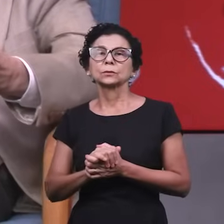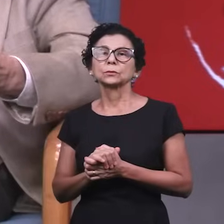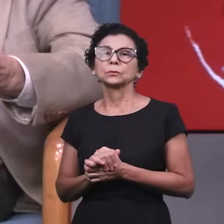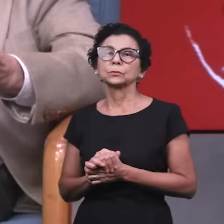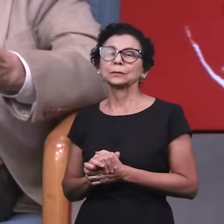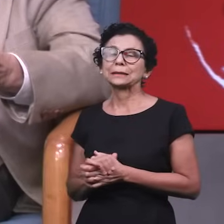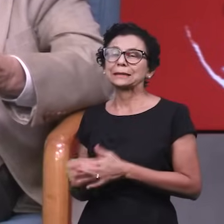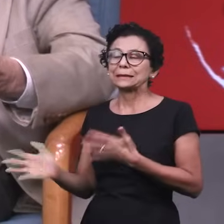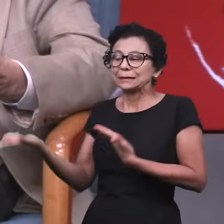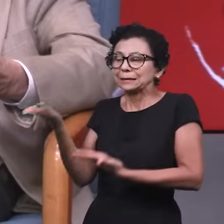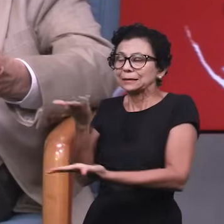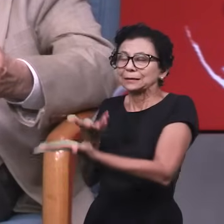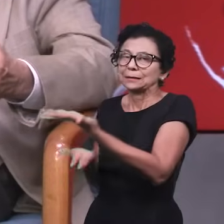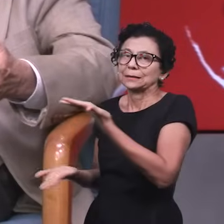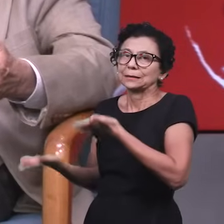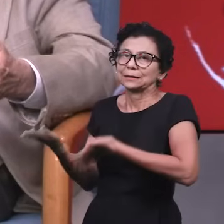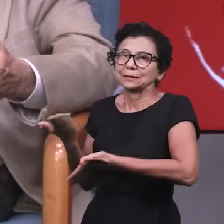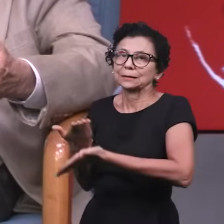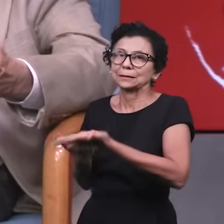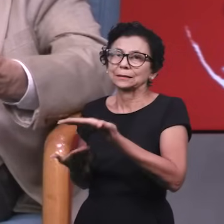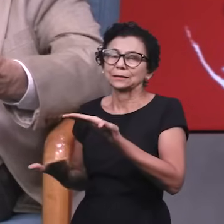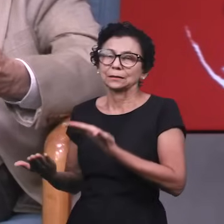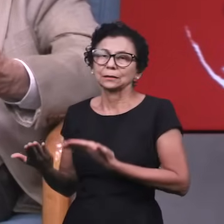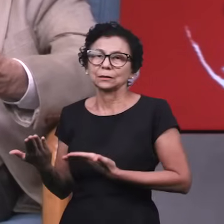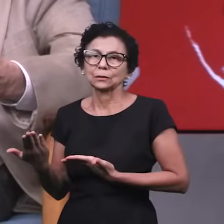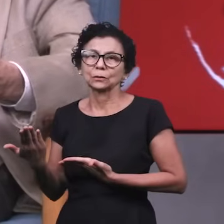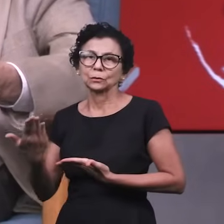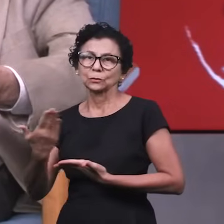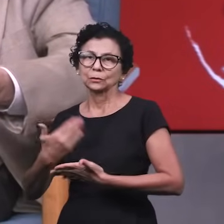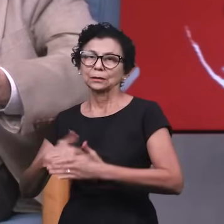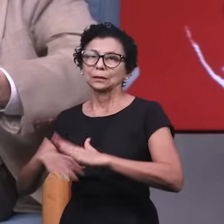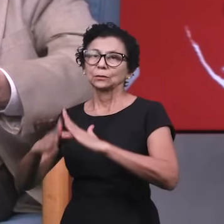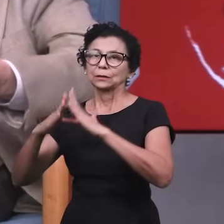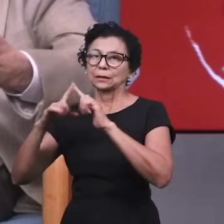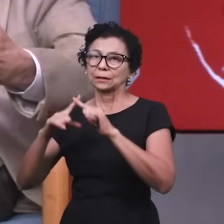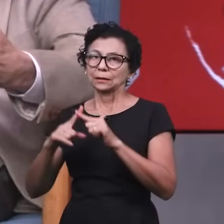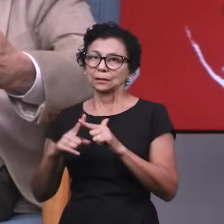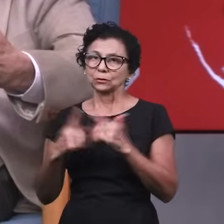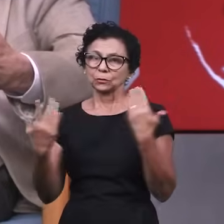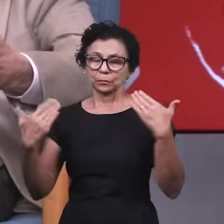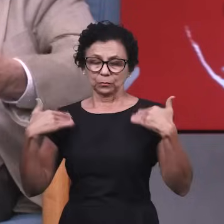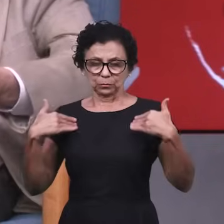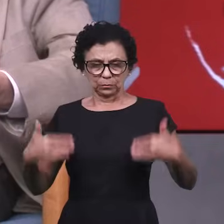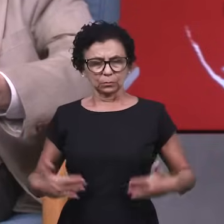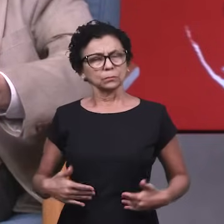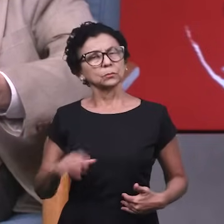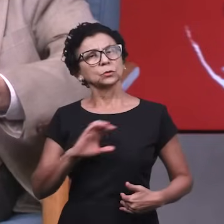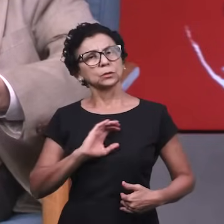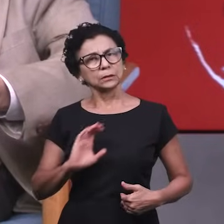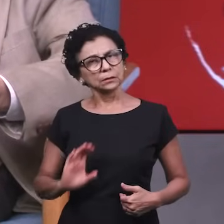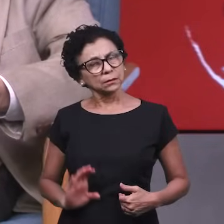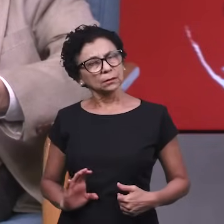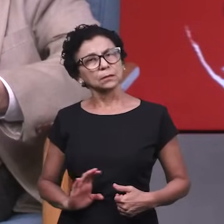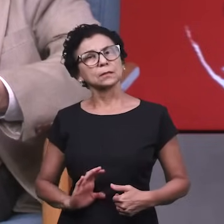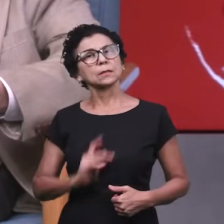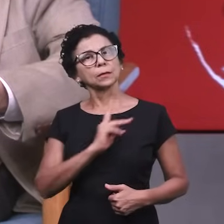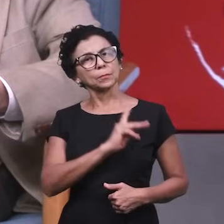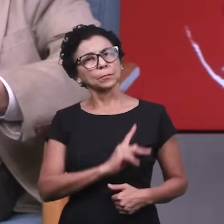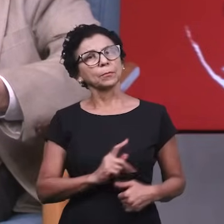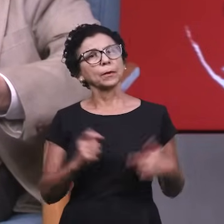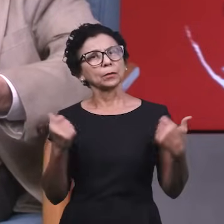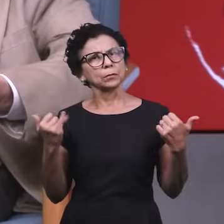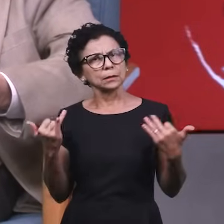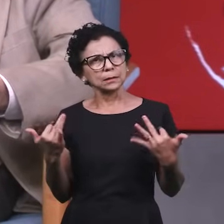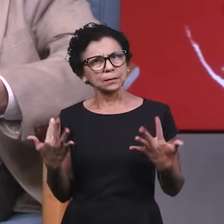interação deles dentro de uma vida da igreja como corpo. É ele que coloca isso de maneira